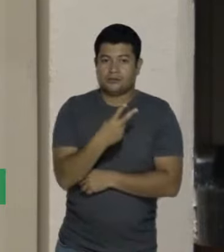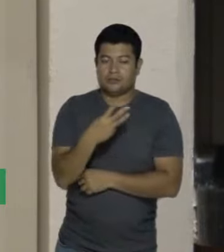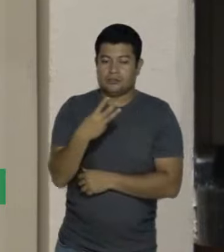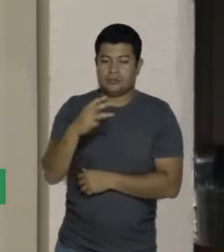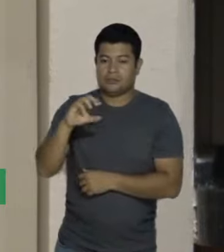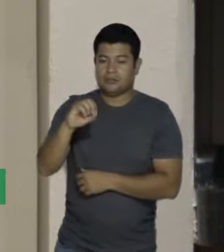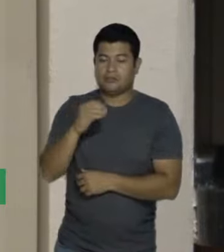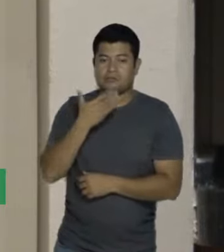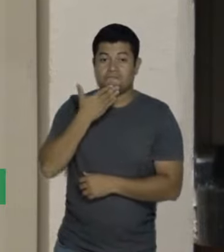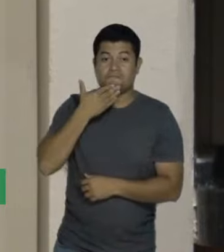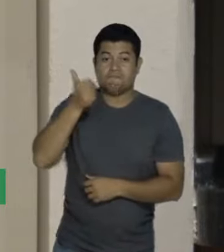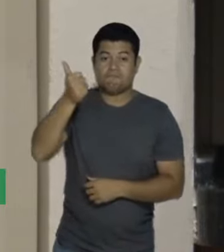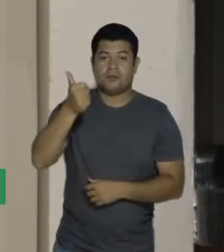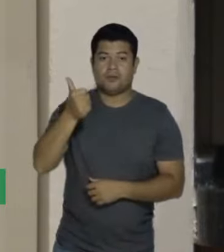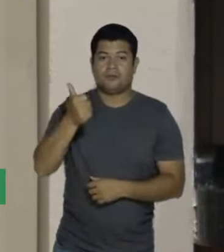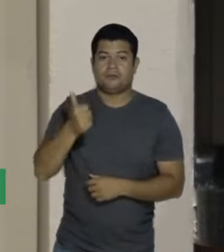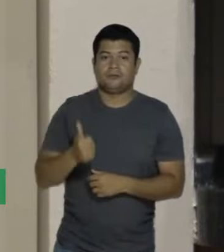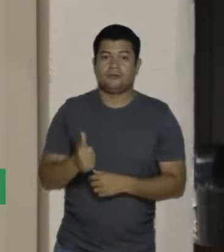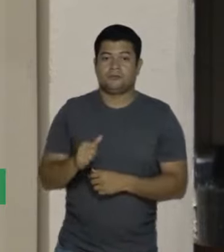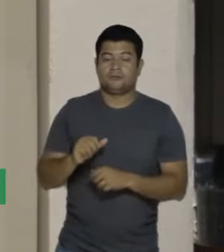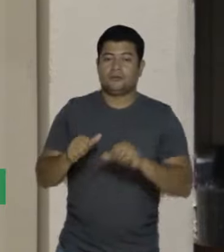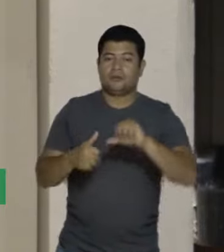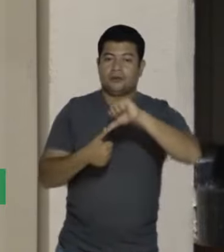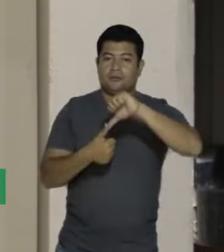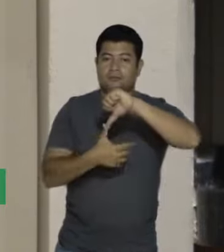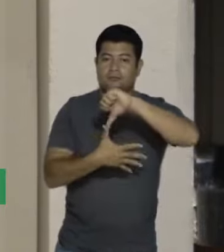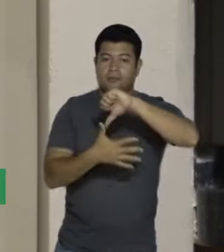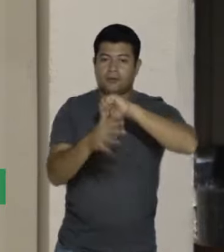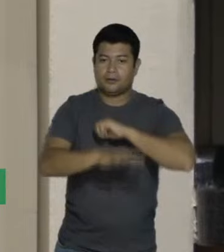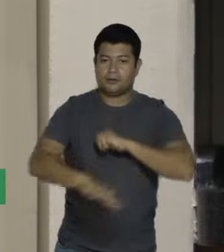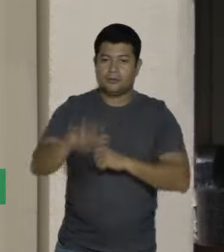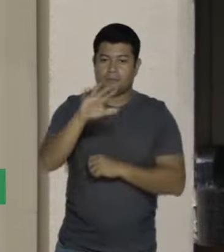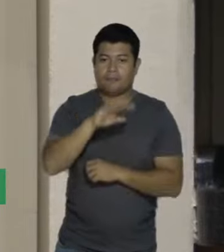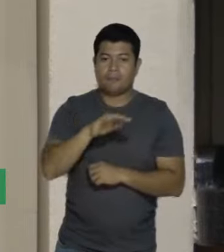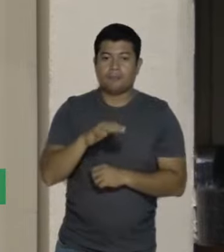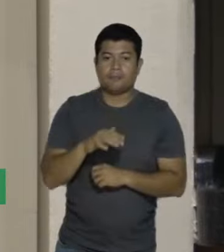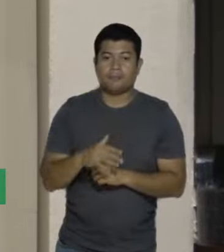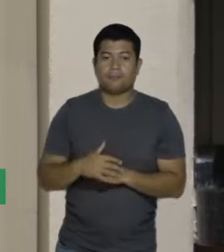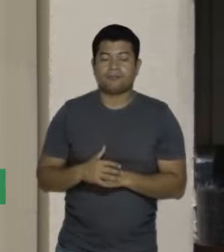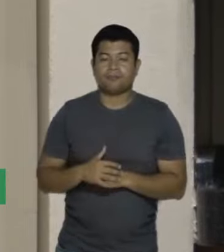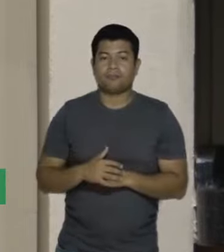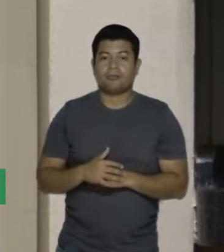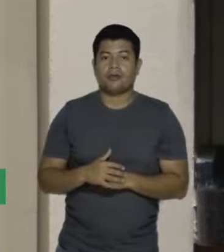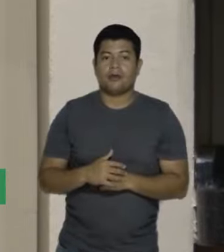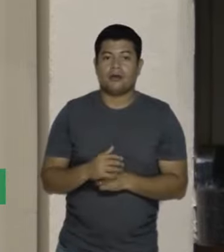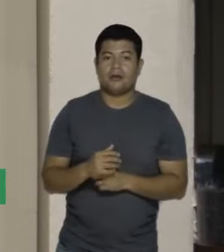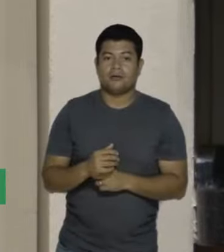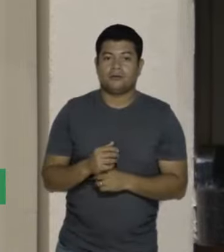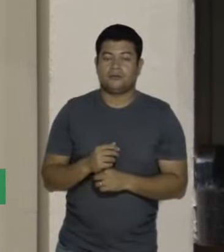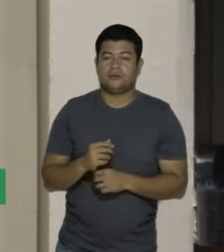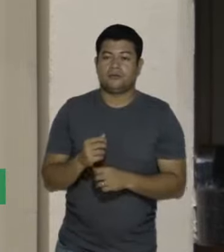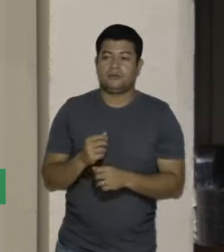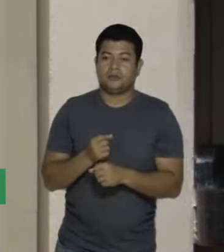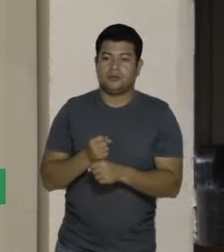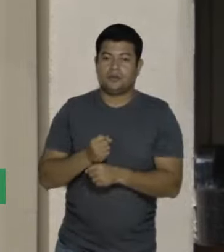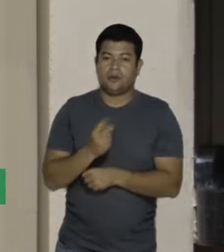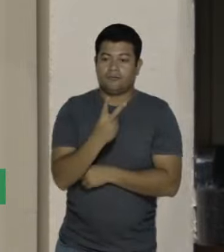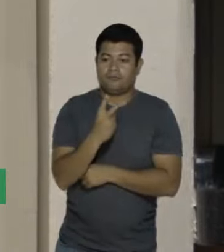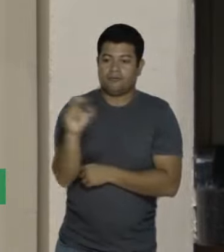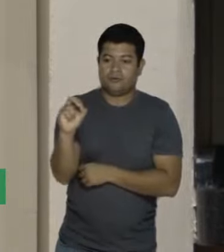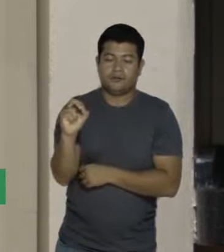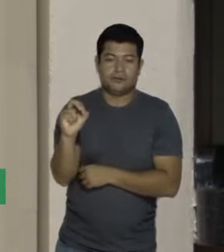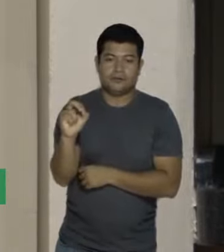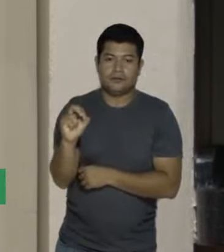Latina acordo com a vigésima edição do o hipométrix ranking